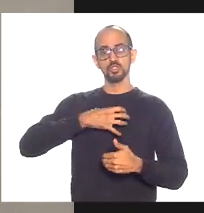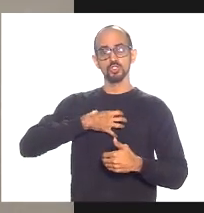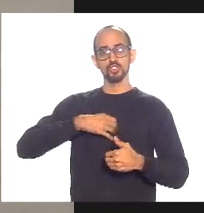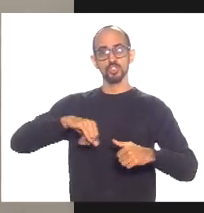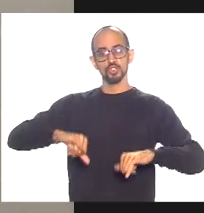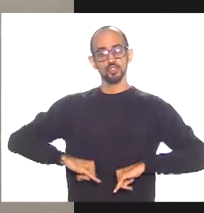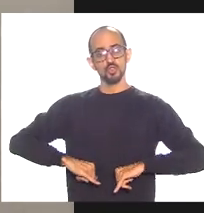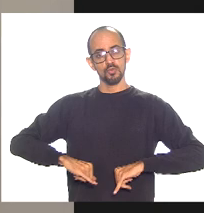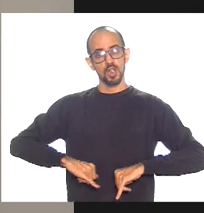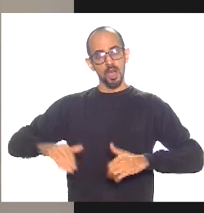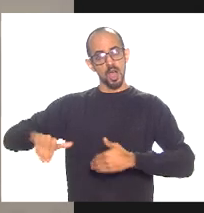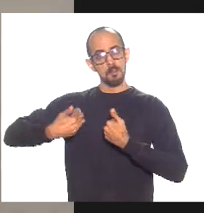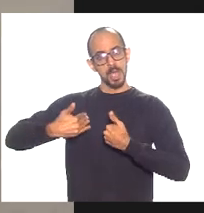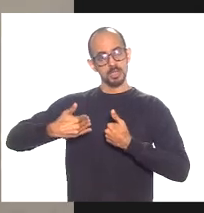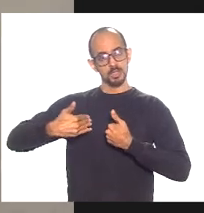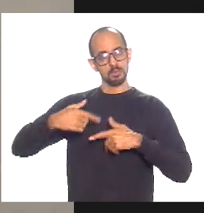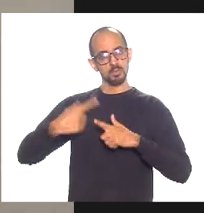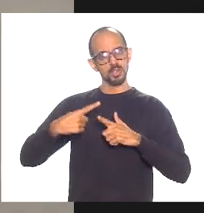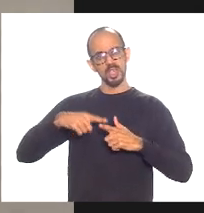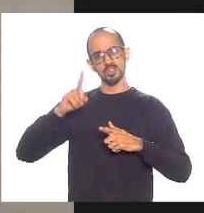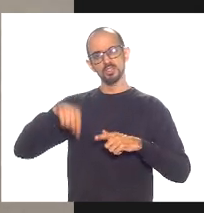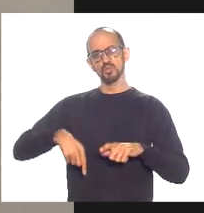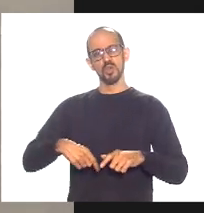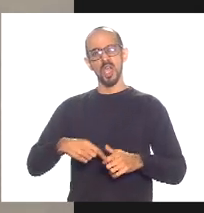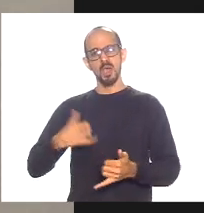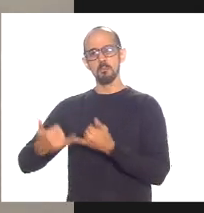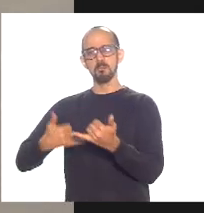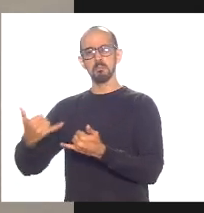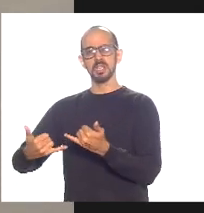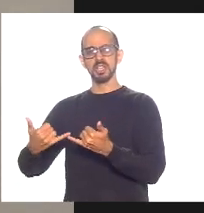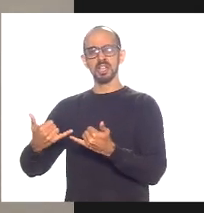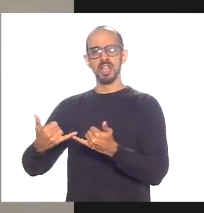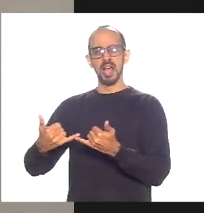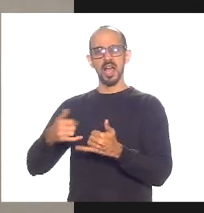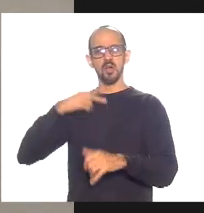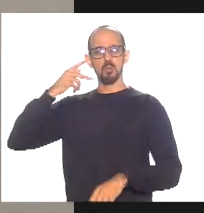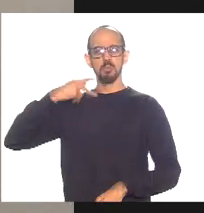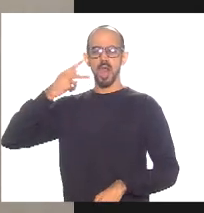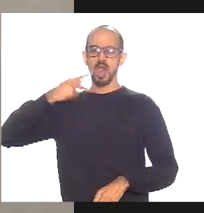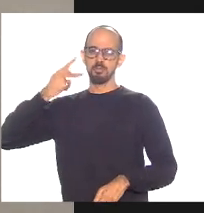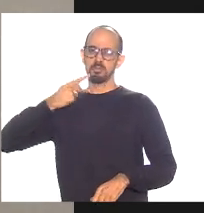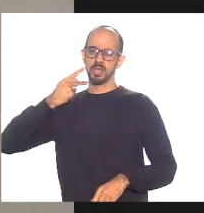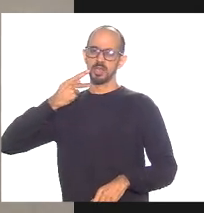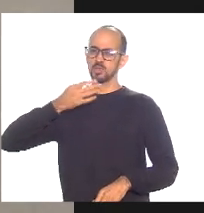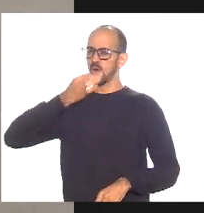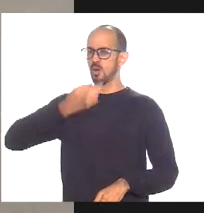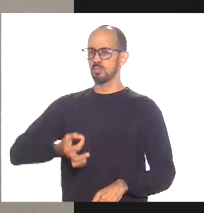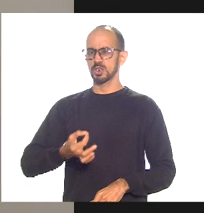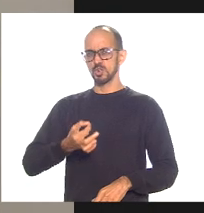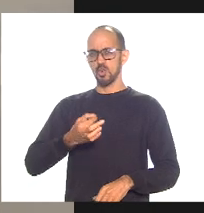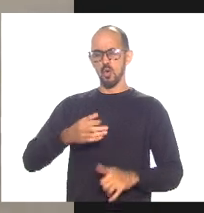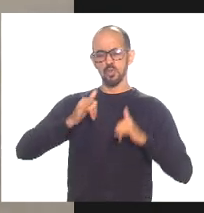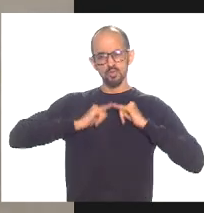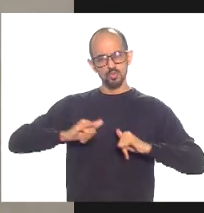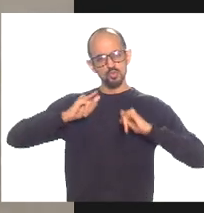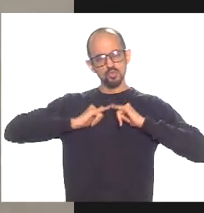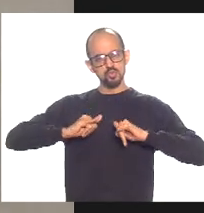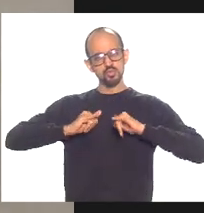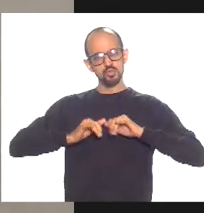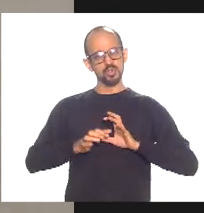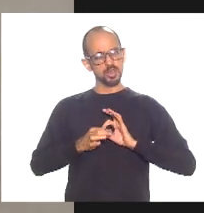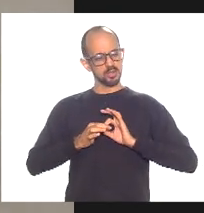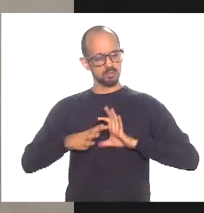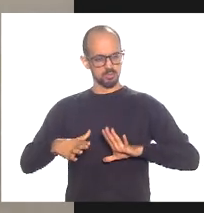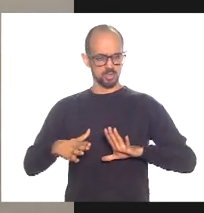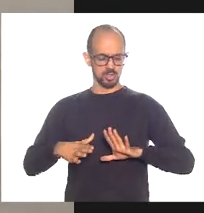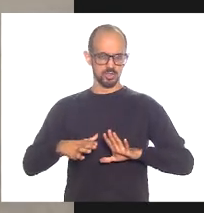gente é achincalhar o Parlamento Fluminense, é achincalhar as nossas opiniões, as nossas manifestações e a democracia. Todos